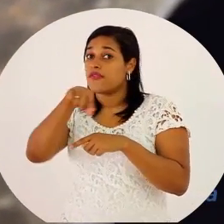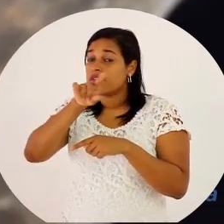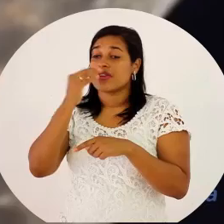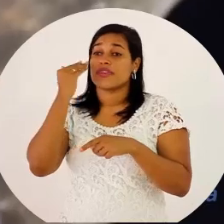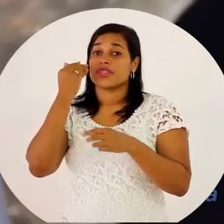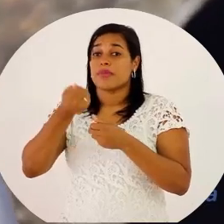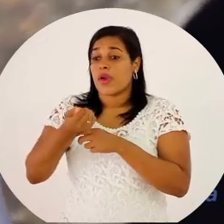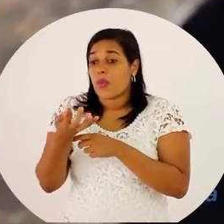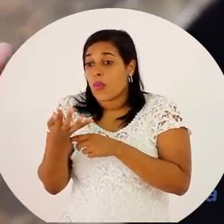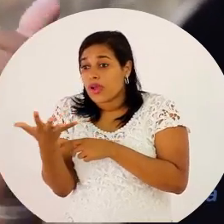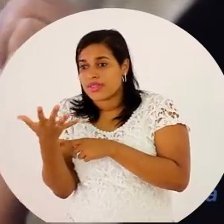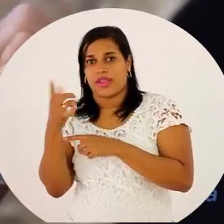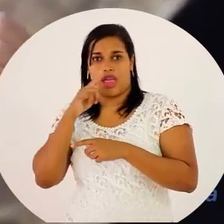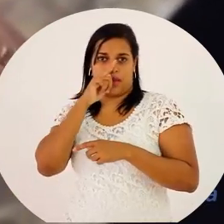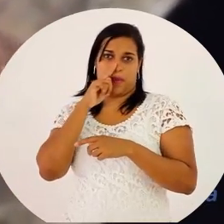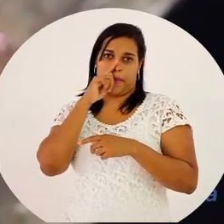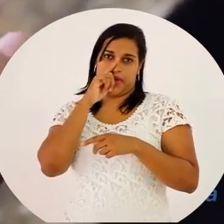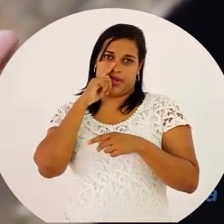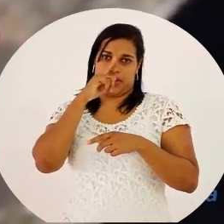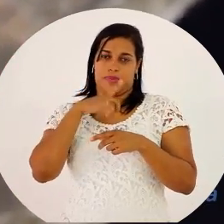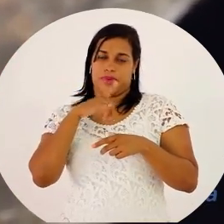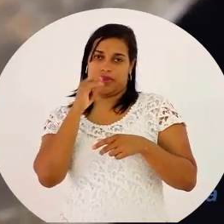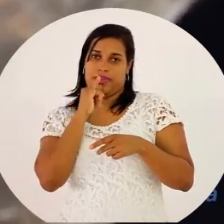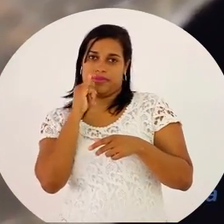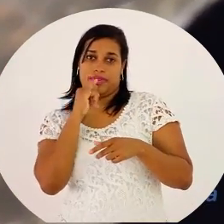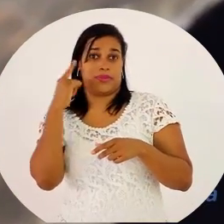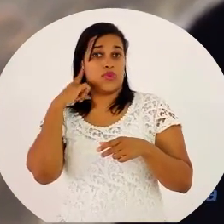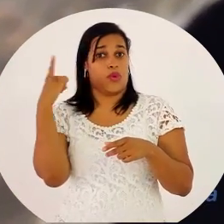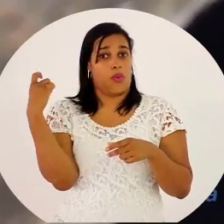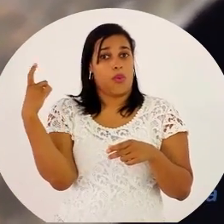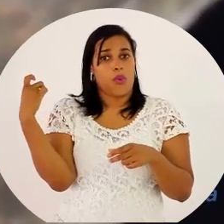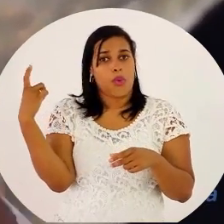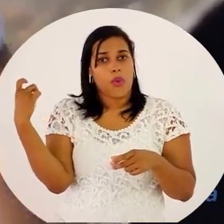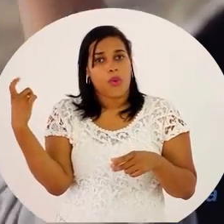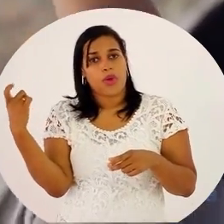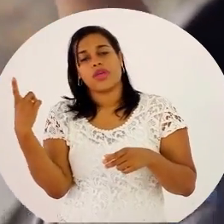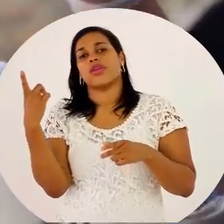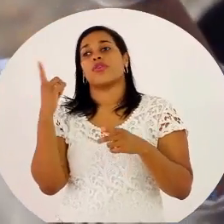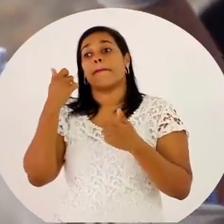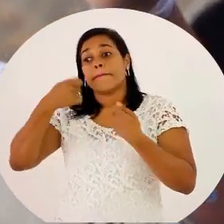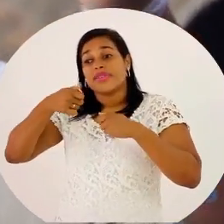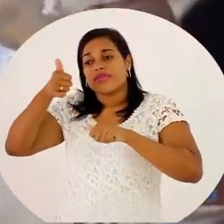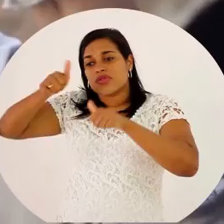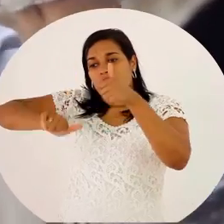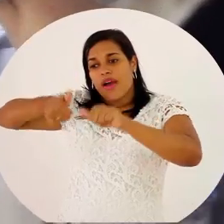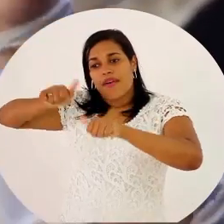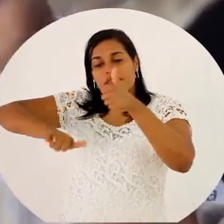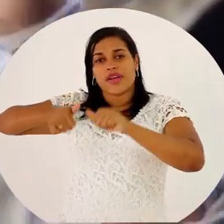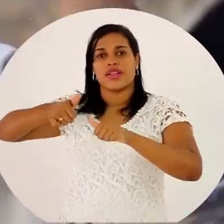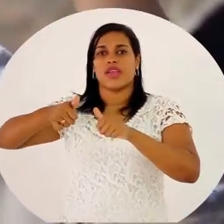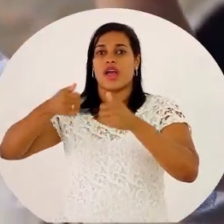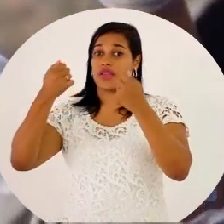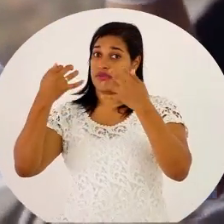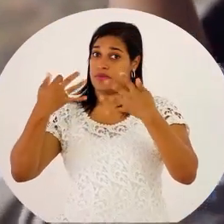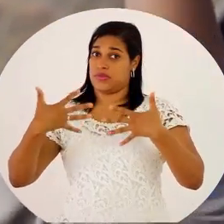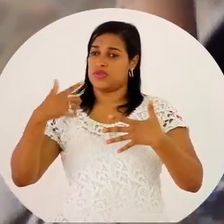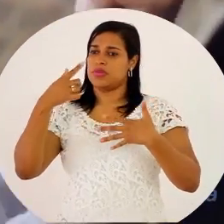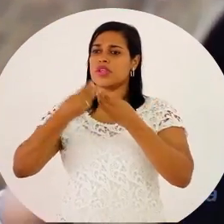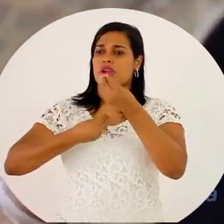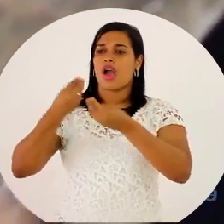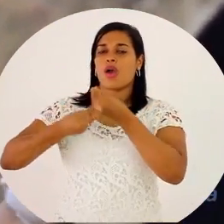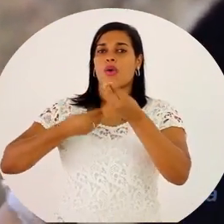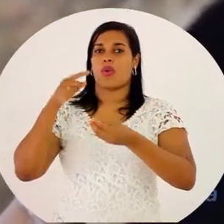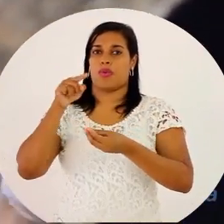o risco, você mensura o risco. O ruído aqui do trabalhador betoneiro, eu vou ter que vir aqui avaliá-lo. Ele vai me dizer quantos